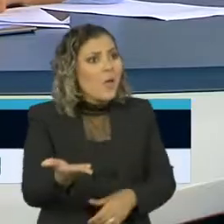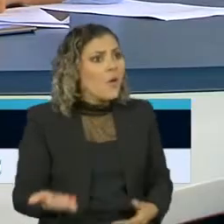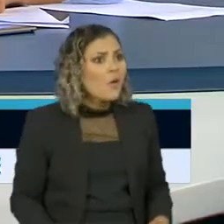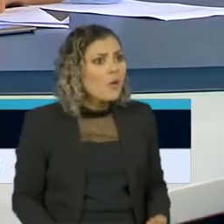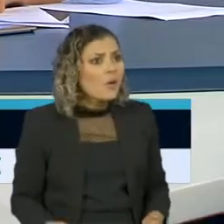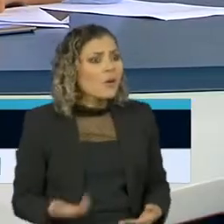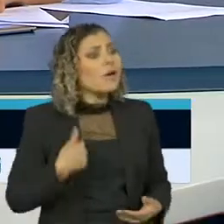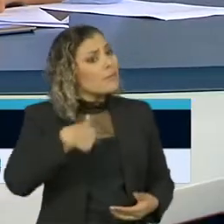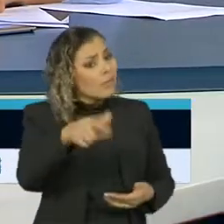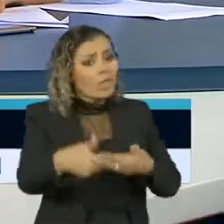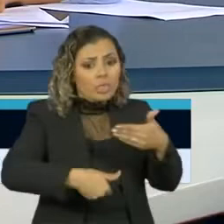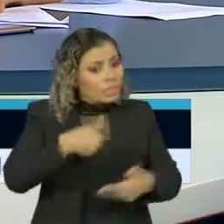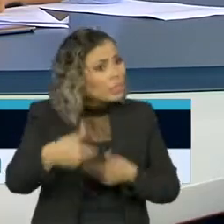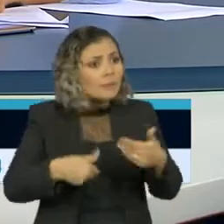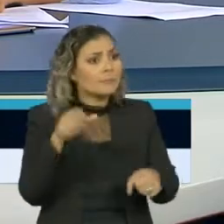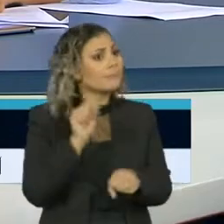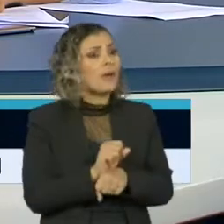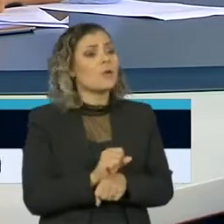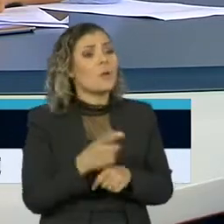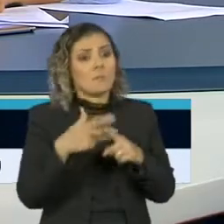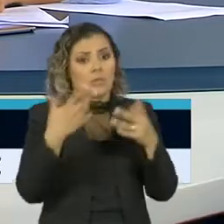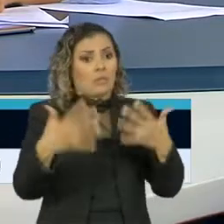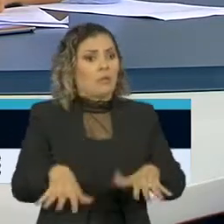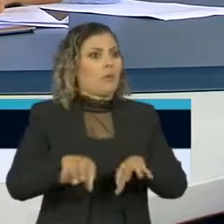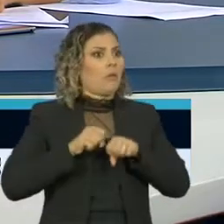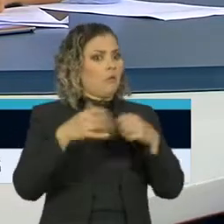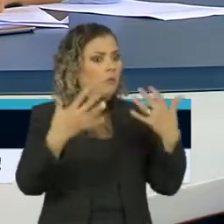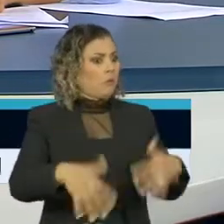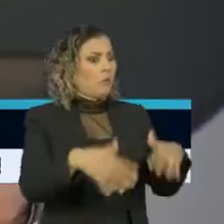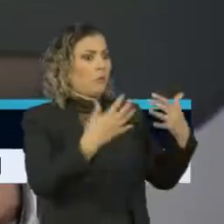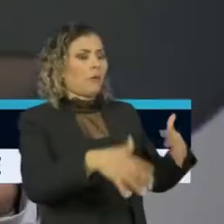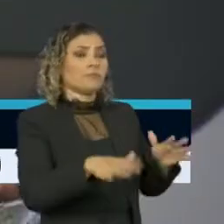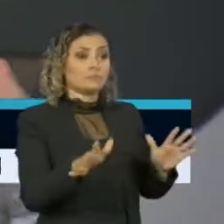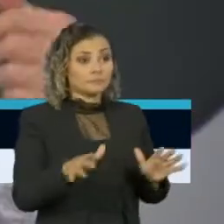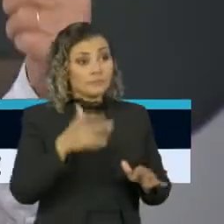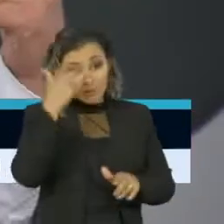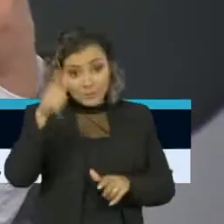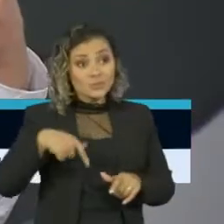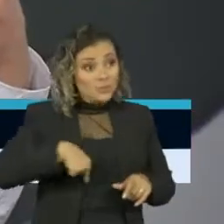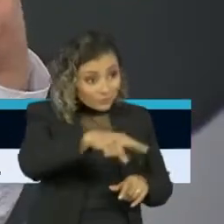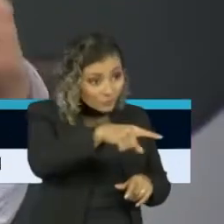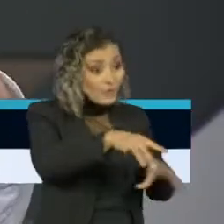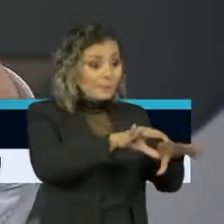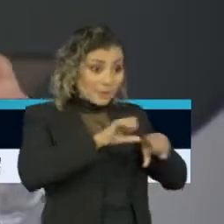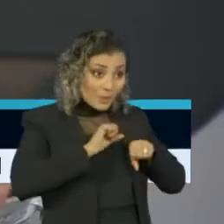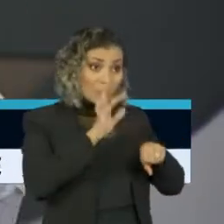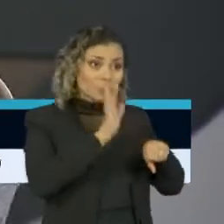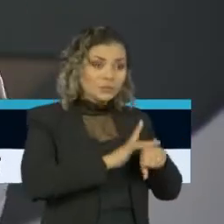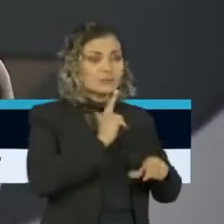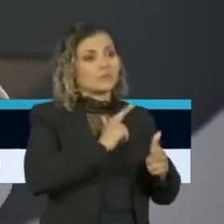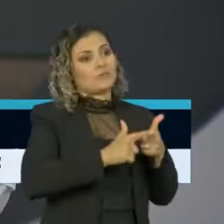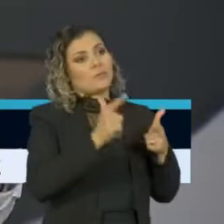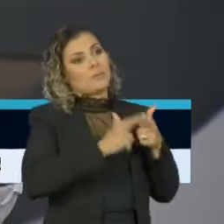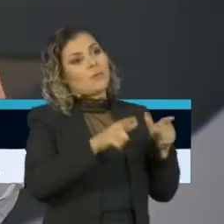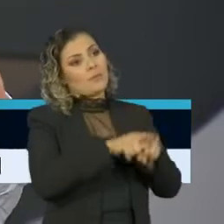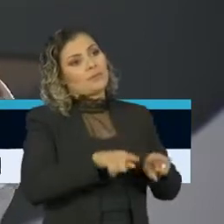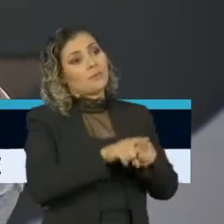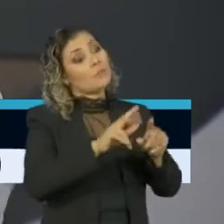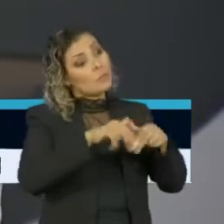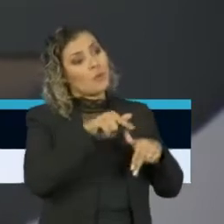as unidades hospitalares para não pegar doença e as que forem pegaram a doença que tiveram problemas